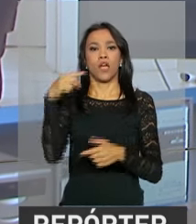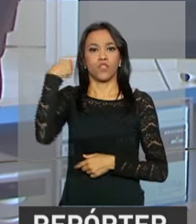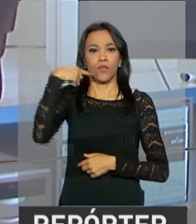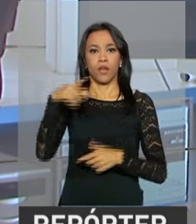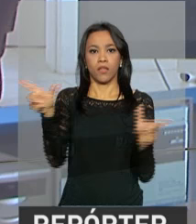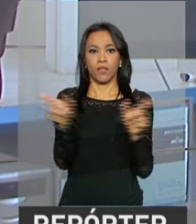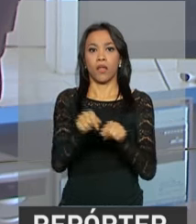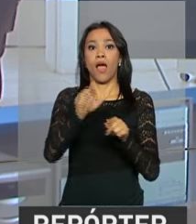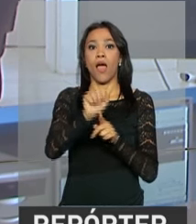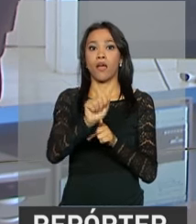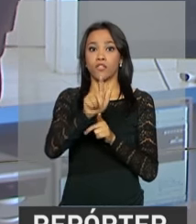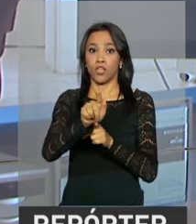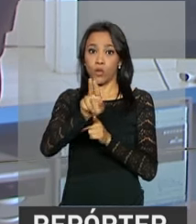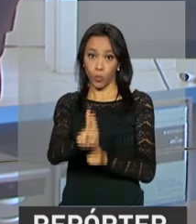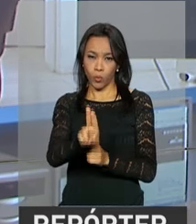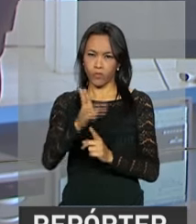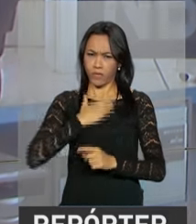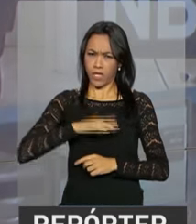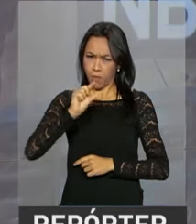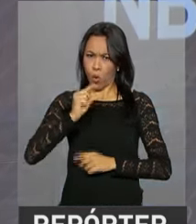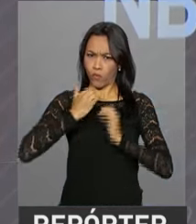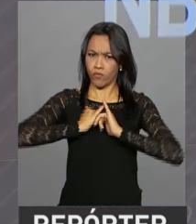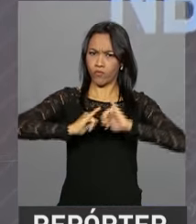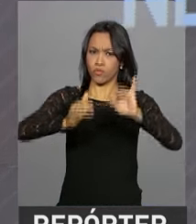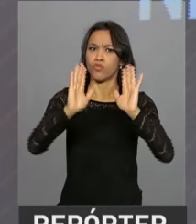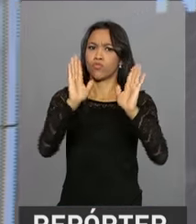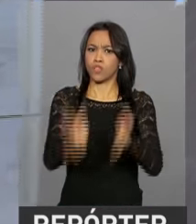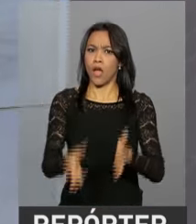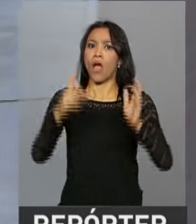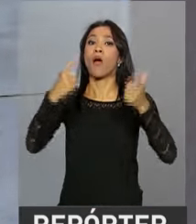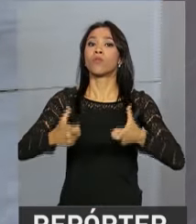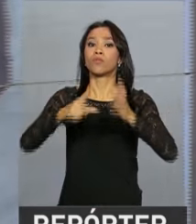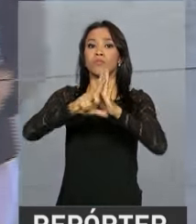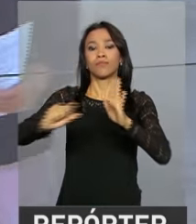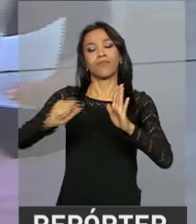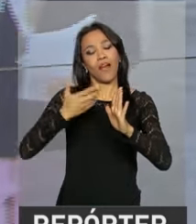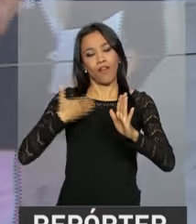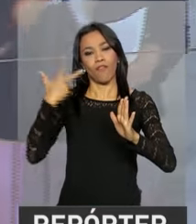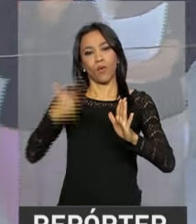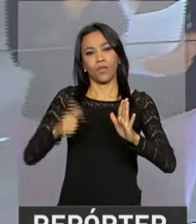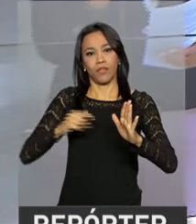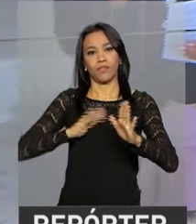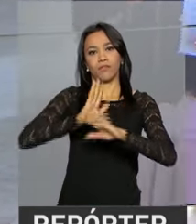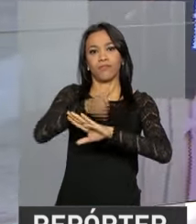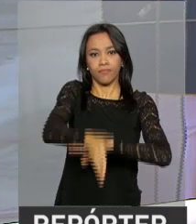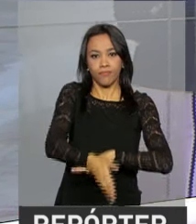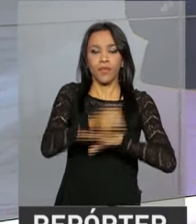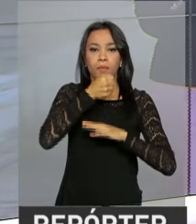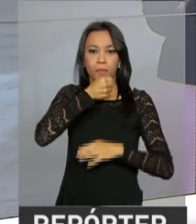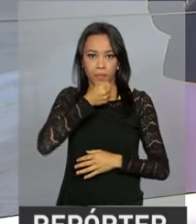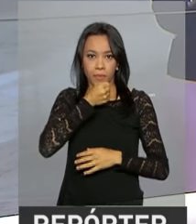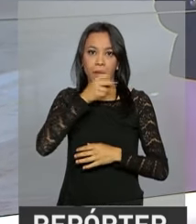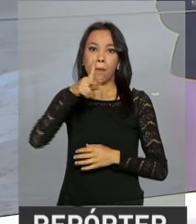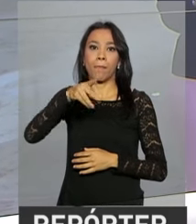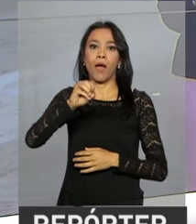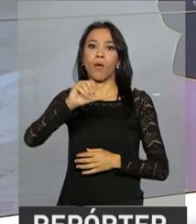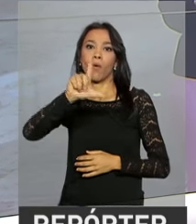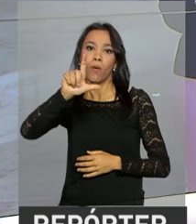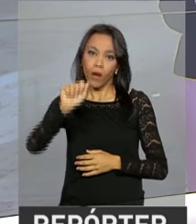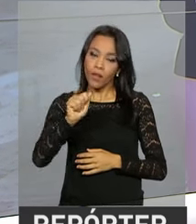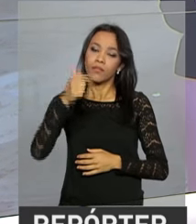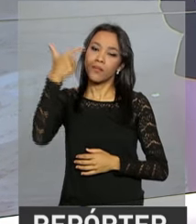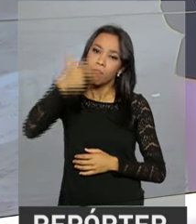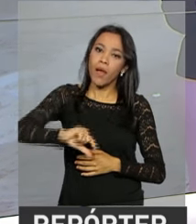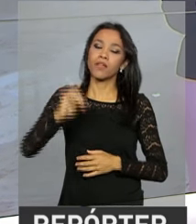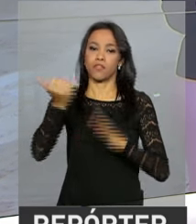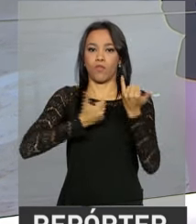anúncio foi feito agora a pouco no Palácio do Planalto e é para lá que a gente vai ao vivo conversar com a repórter Paula deor que tem as informaç